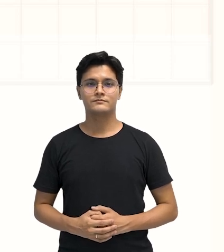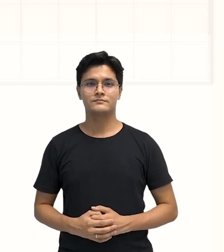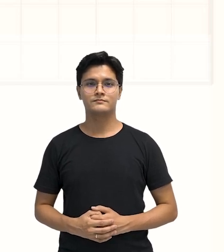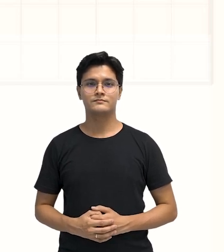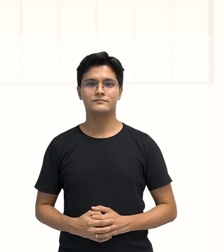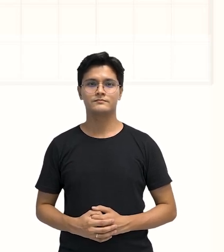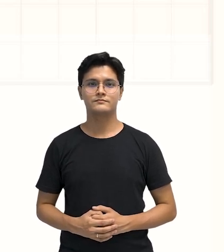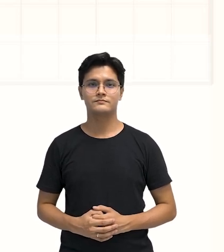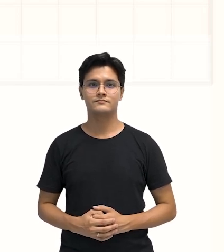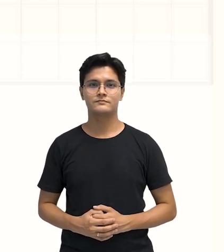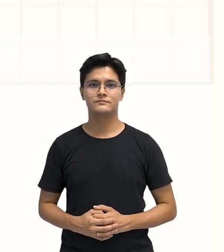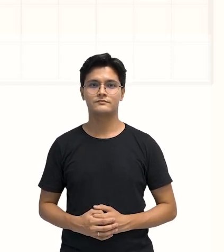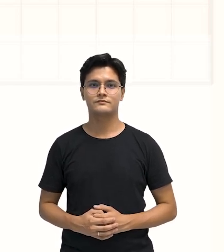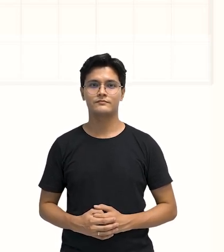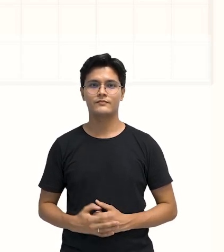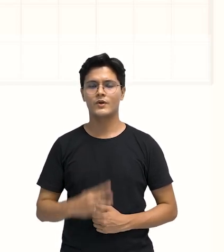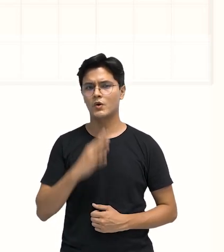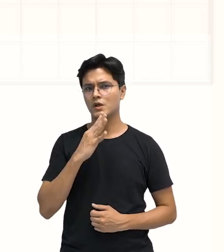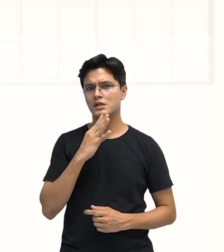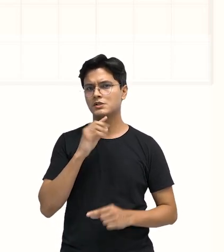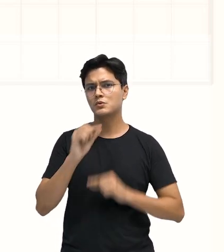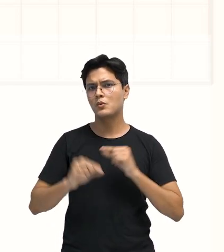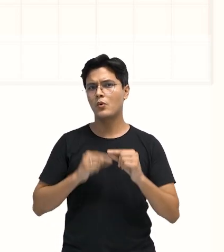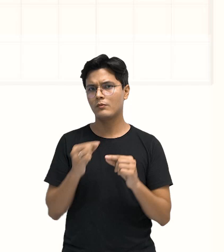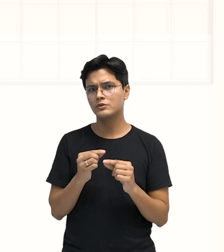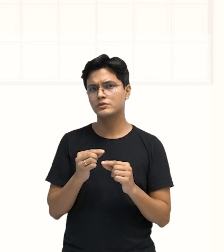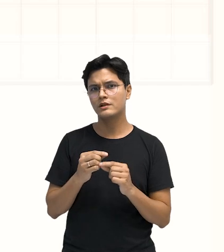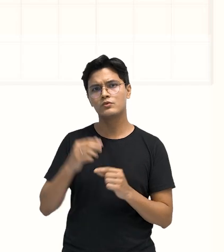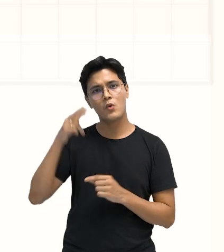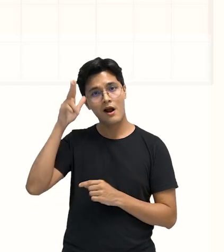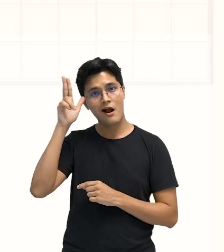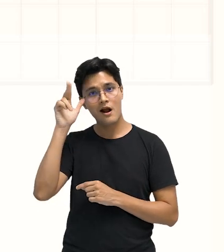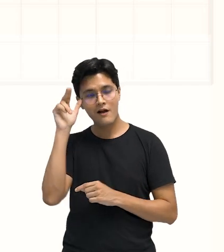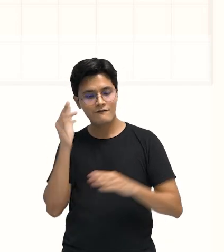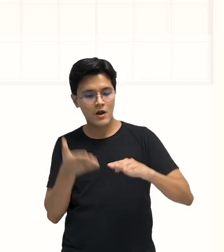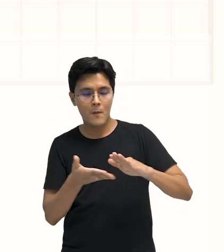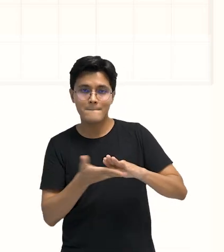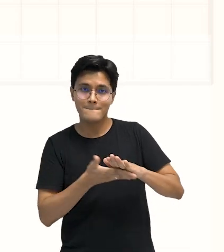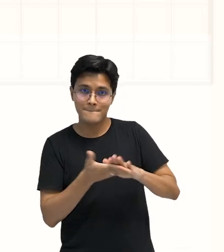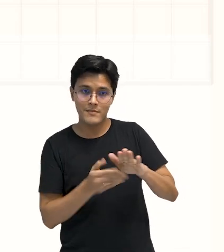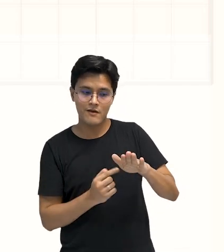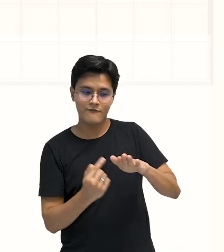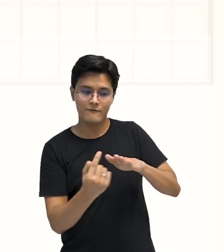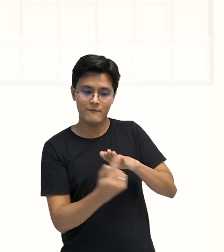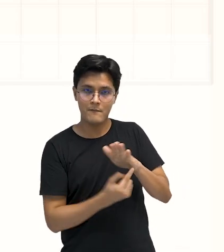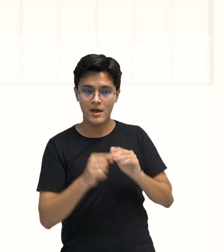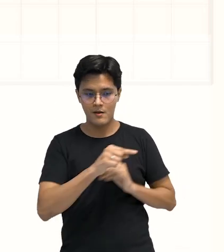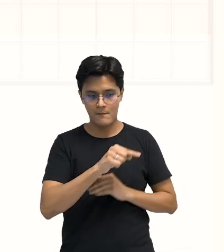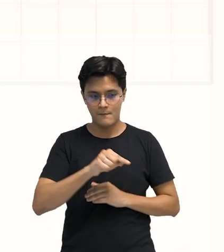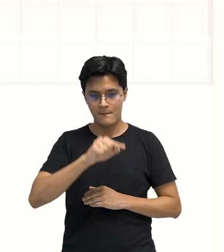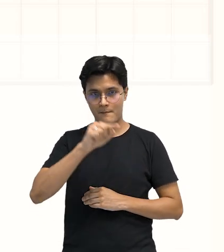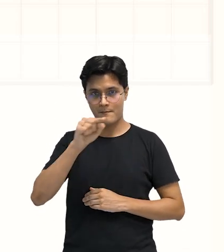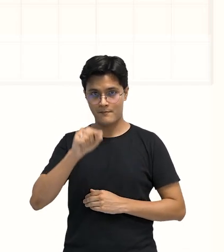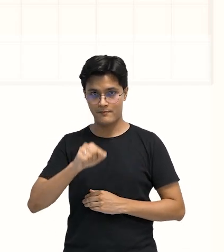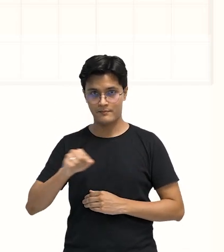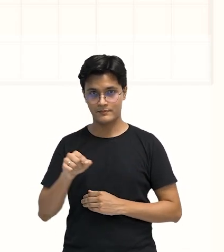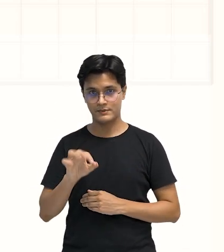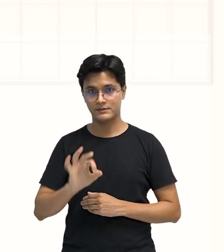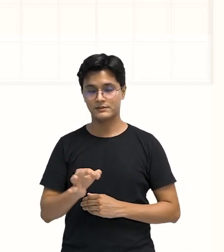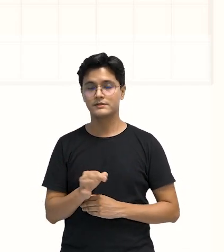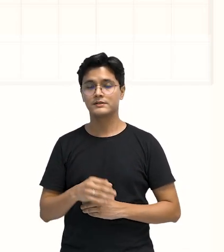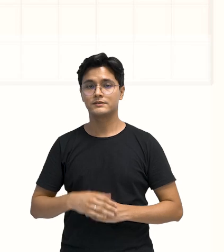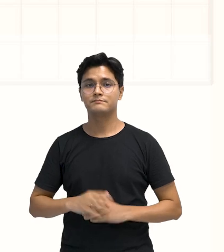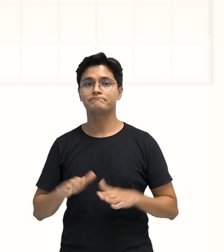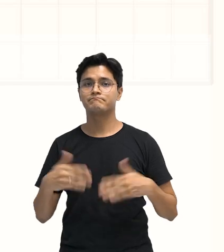É conhecido como a ferradura de cavalo, tá? Então a gente representa o espaço amostral com essa letrinha aqui. Então no caso